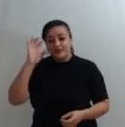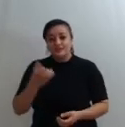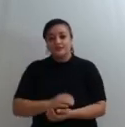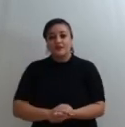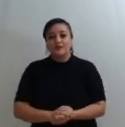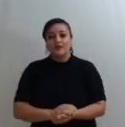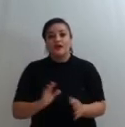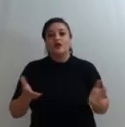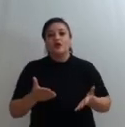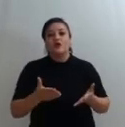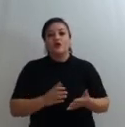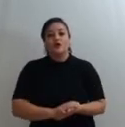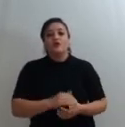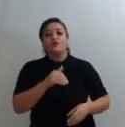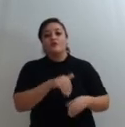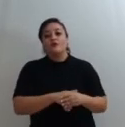Rogério.